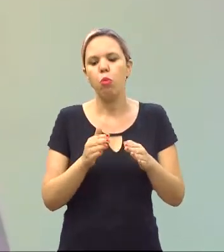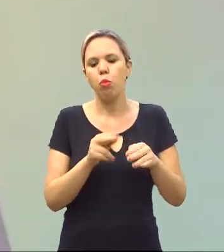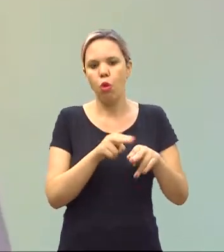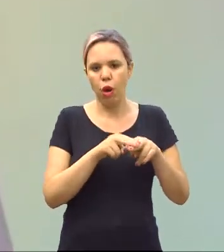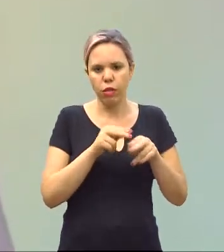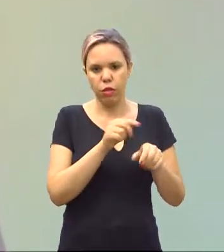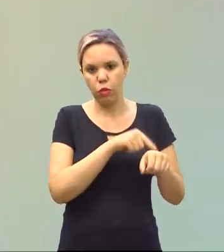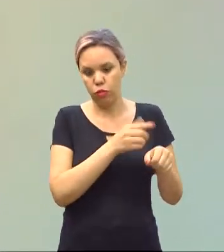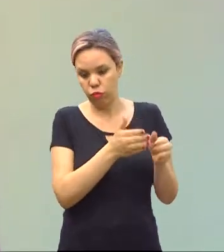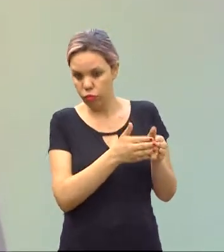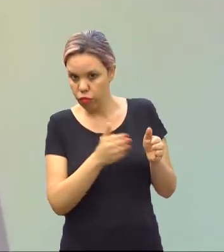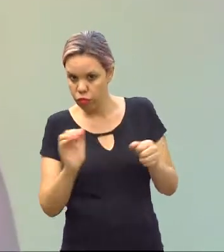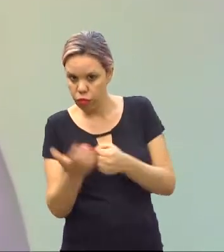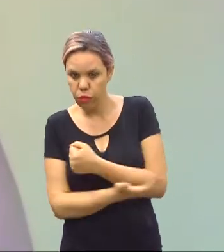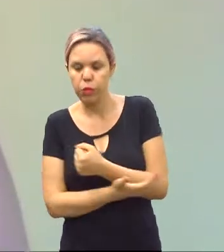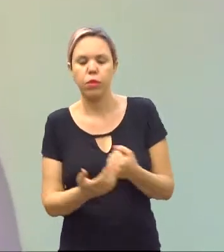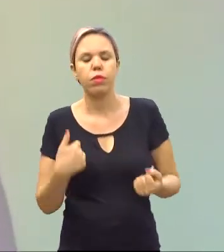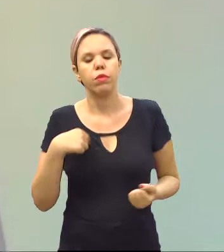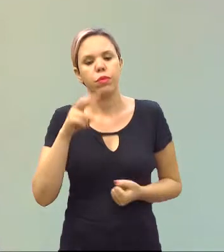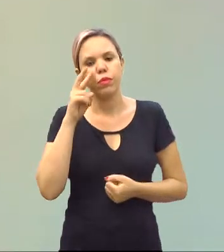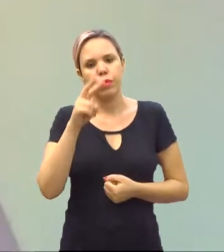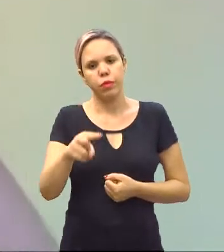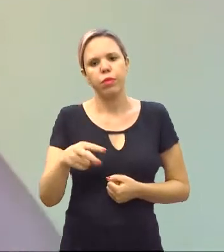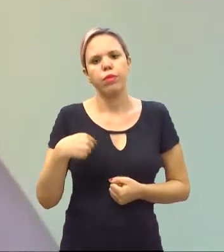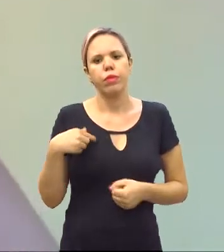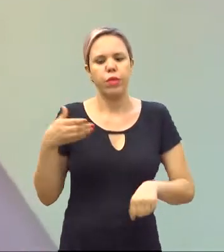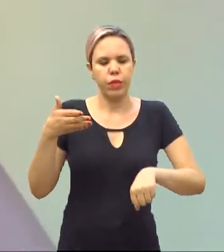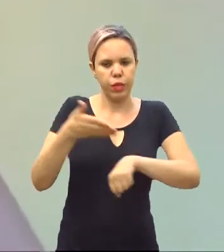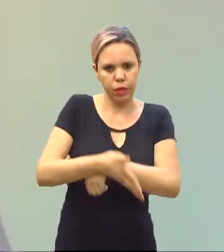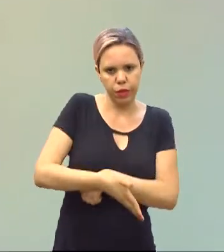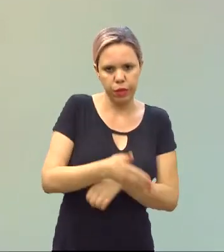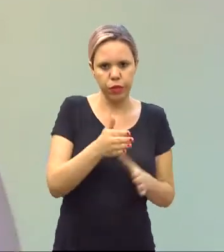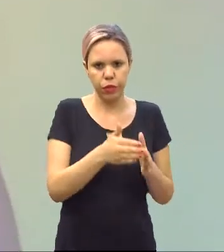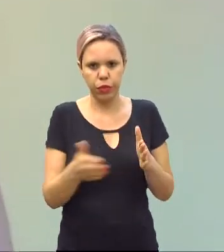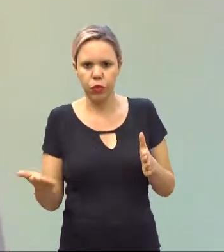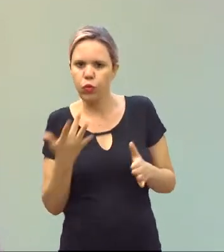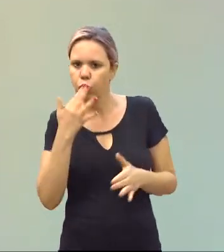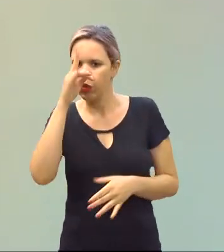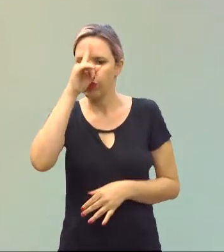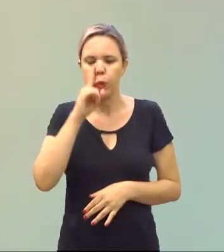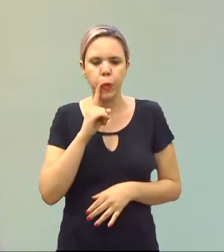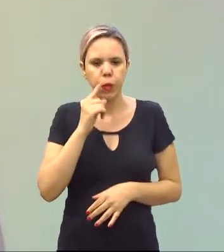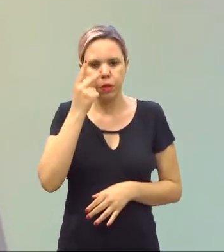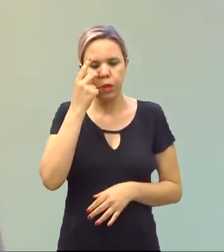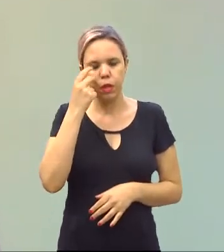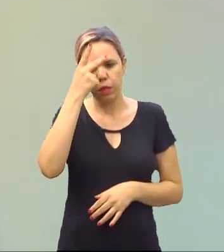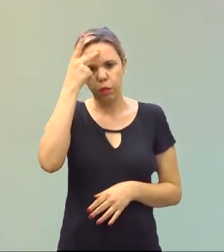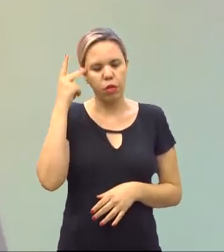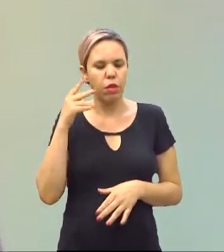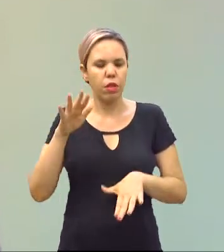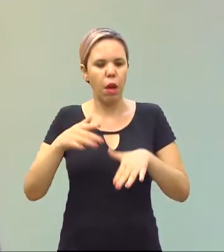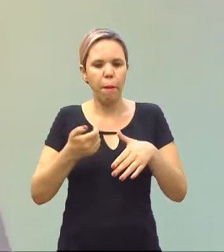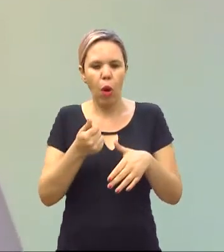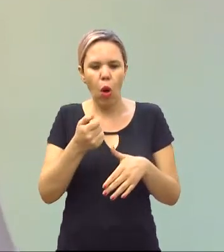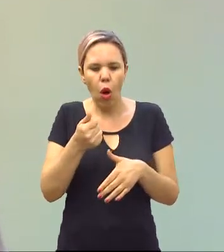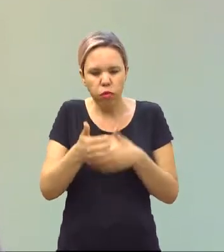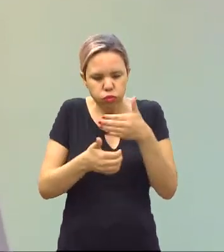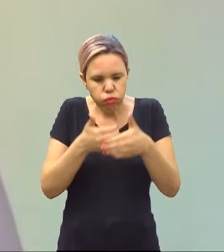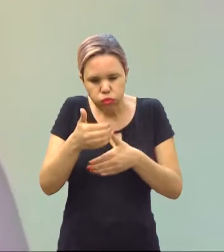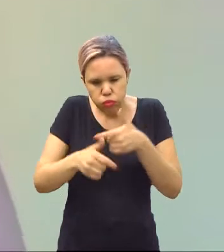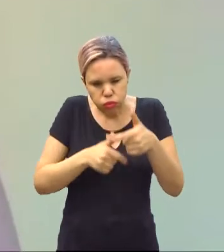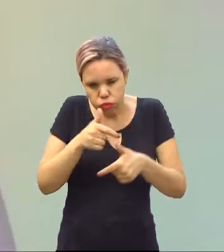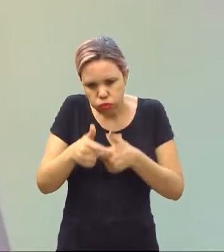pandemia. Porém, agora que a gente está vendo aí que nós estamos entrando numa fase amarela, as pessoas estão gradativamente retornando às